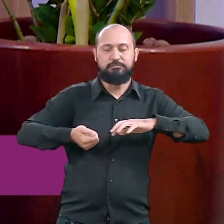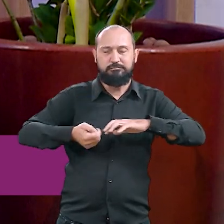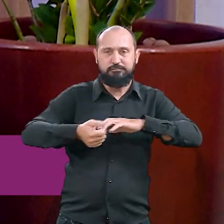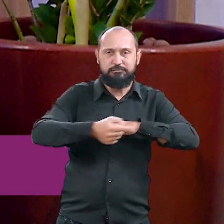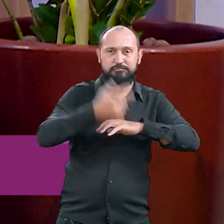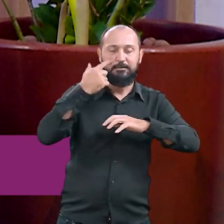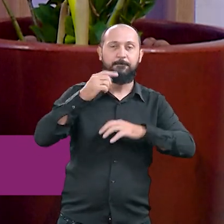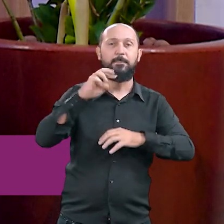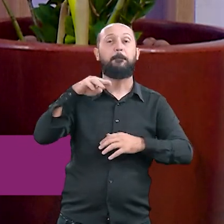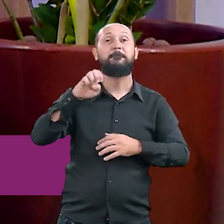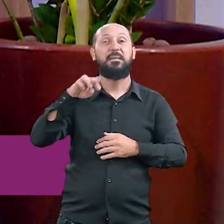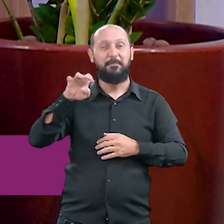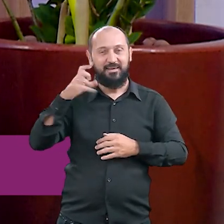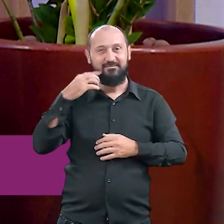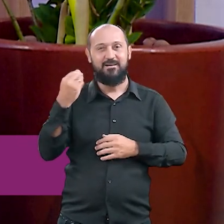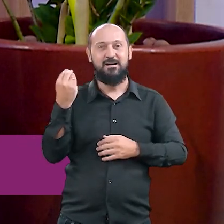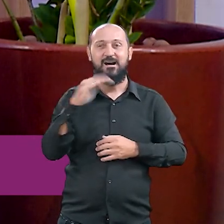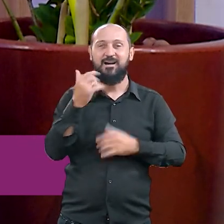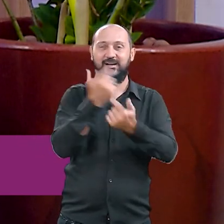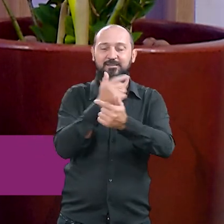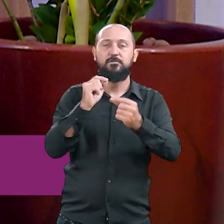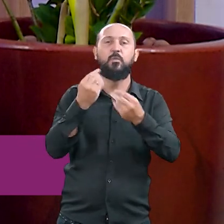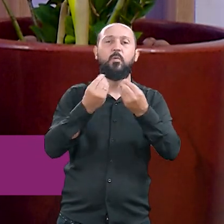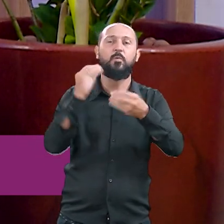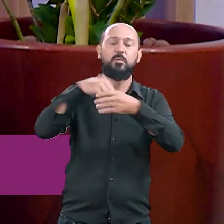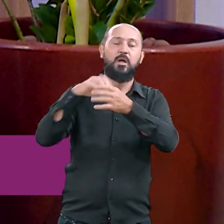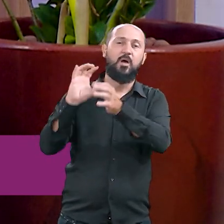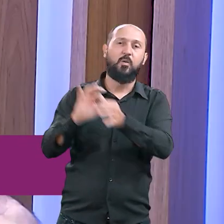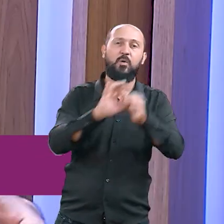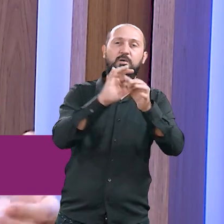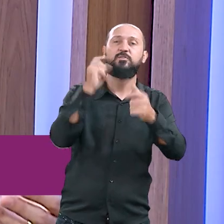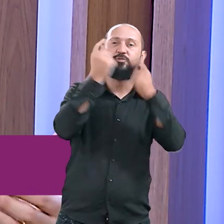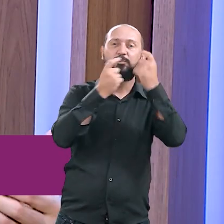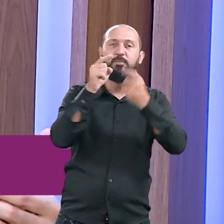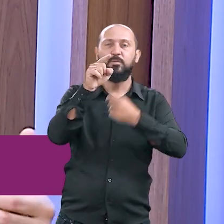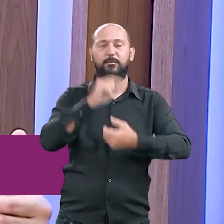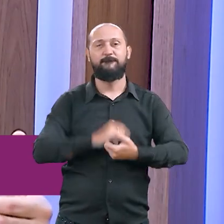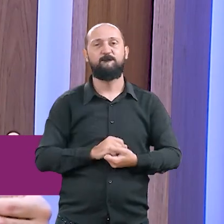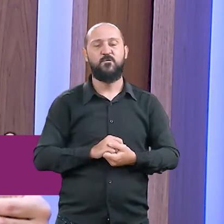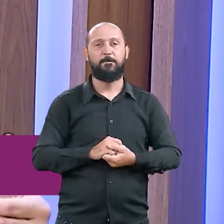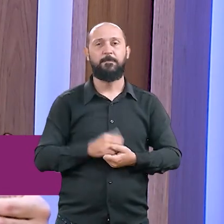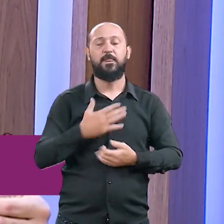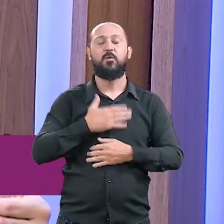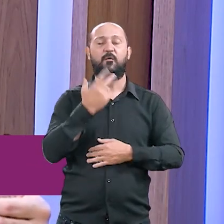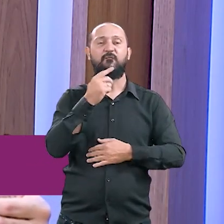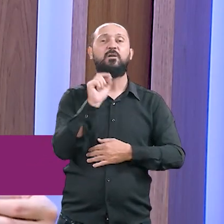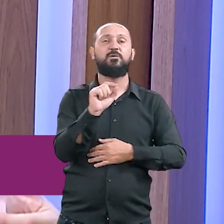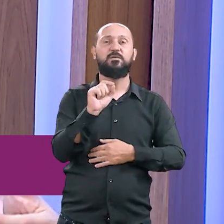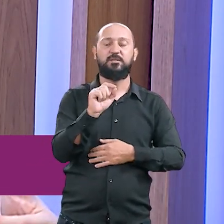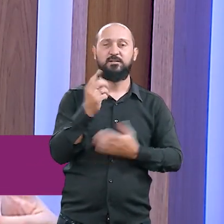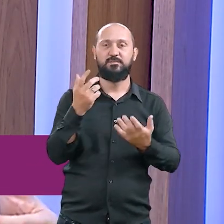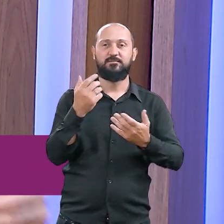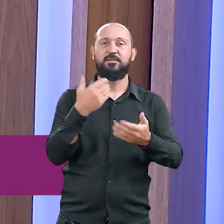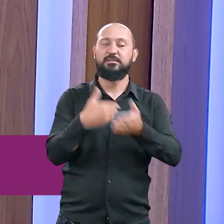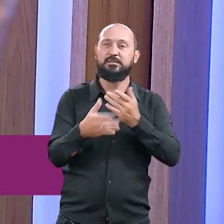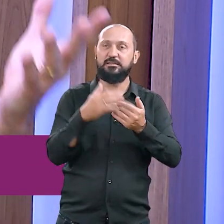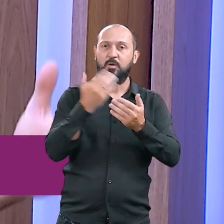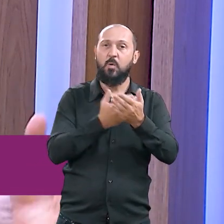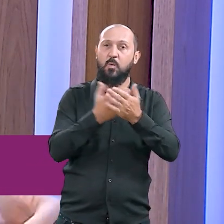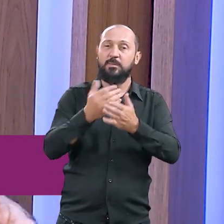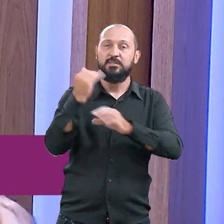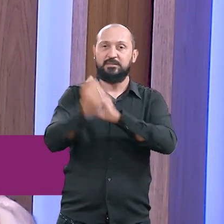candidato, seja para o comunicador, para o marqueteiro, para o jornalista que está envolvido ali no processo da campanha, tem muita ferramenta